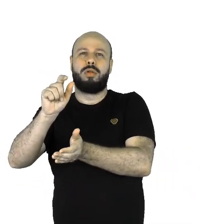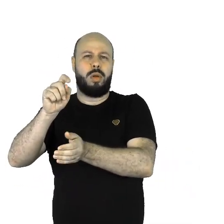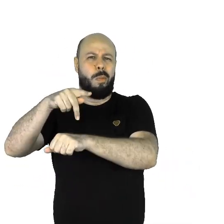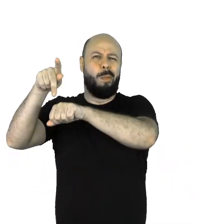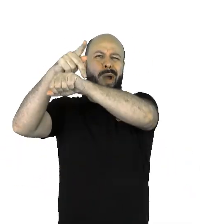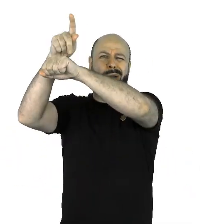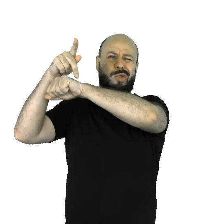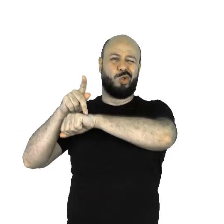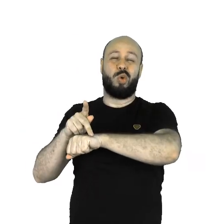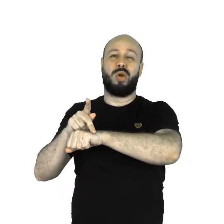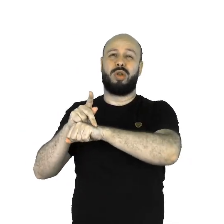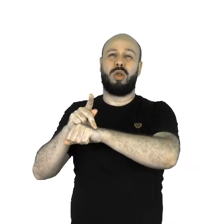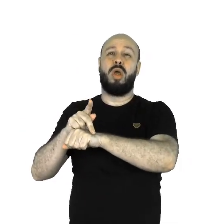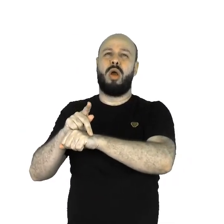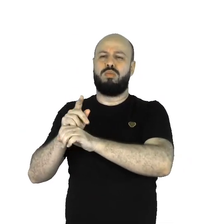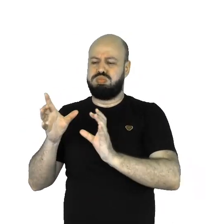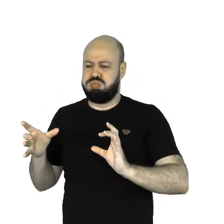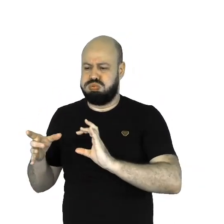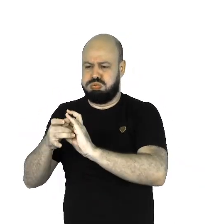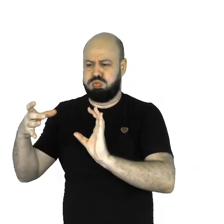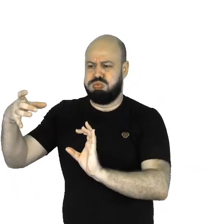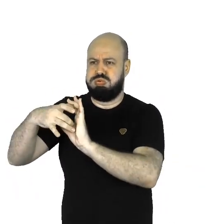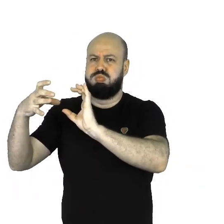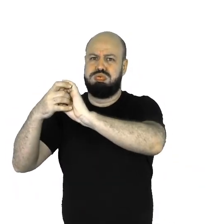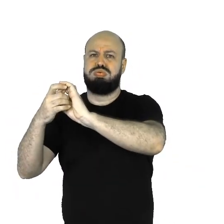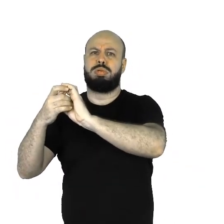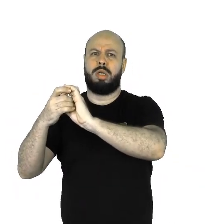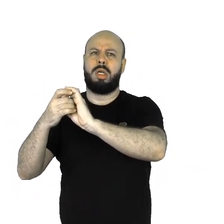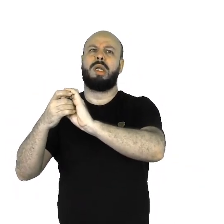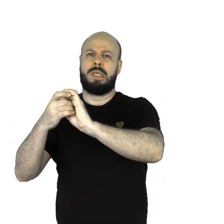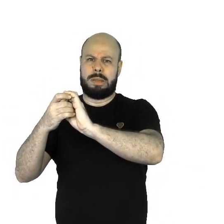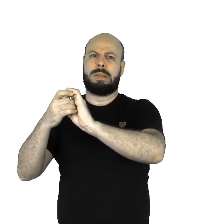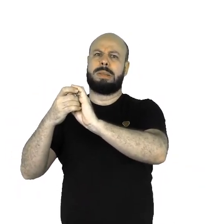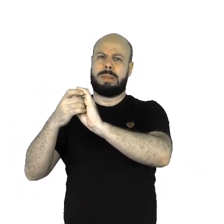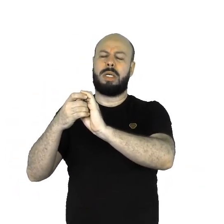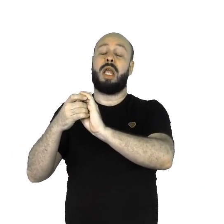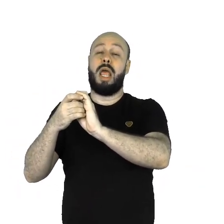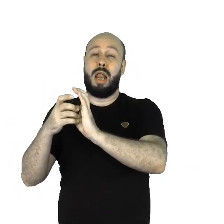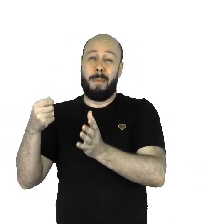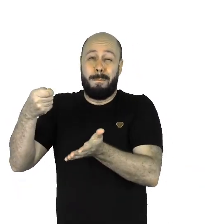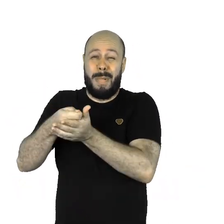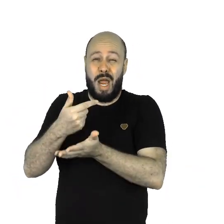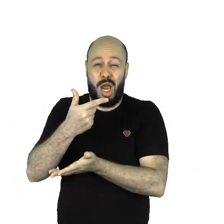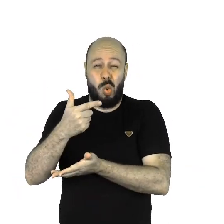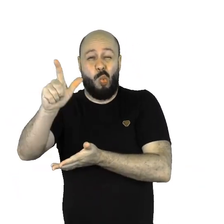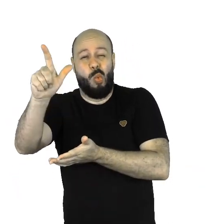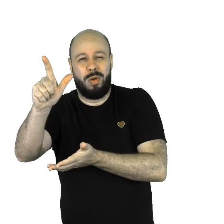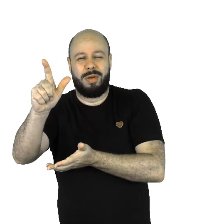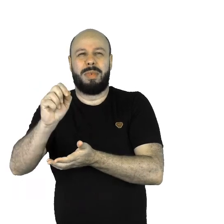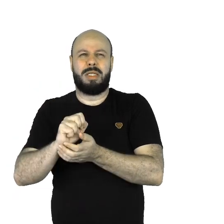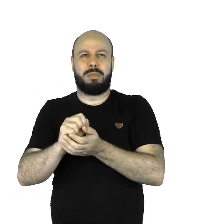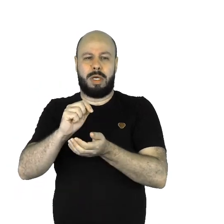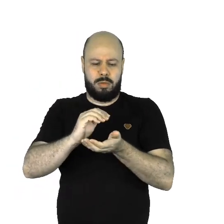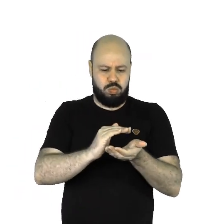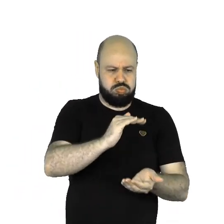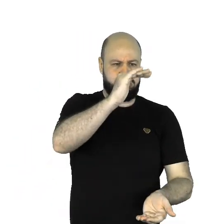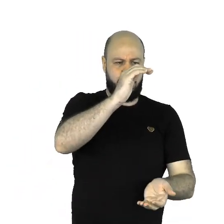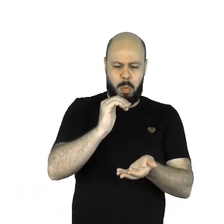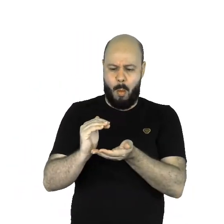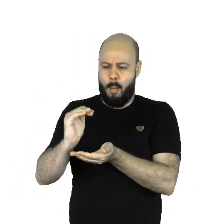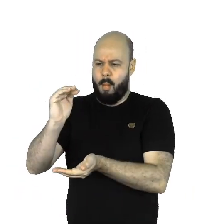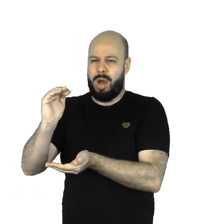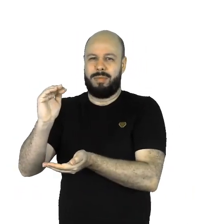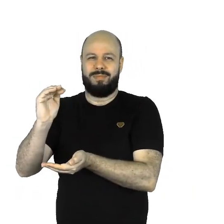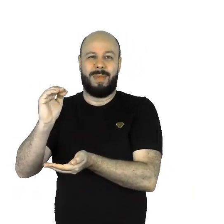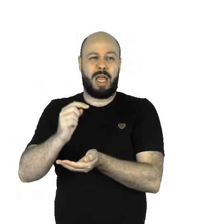Japão e Canadá. Olha só que a União Europeia, ela importa mais do que todos esses países juntos. Olha